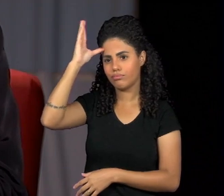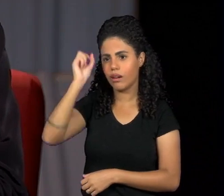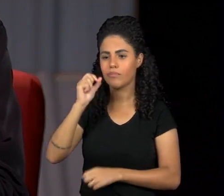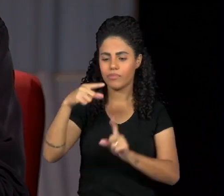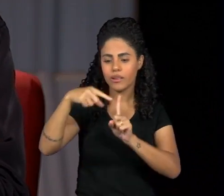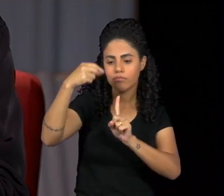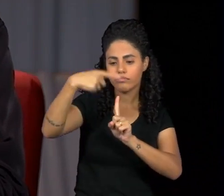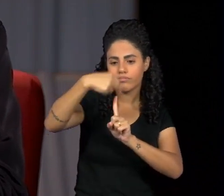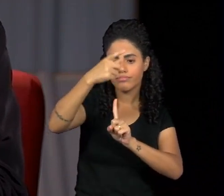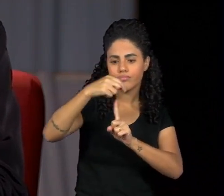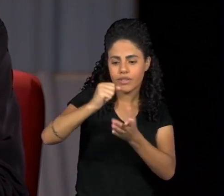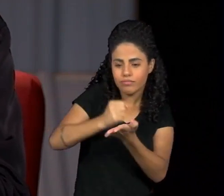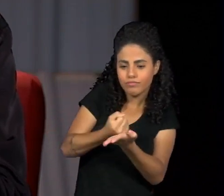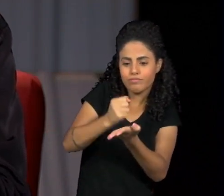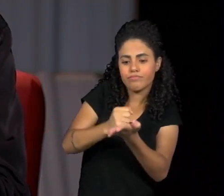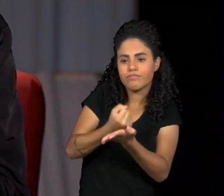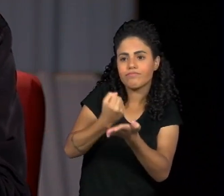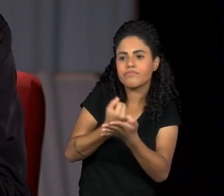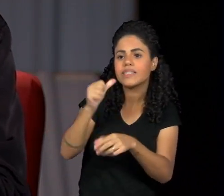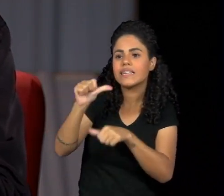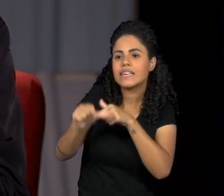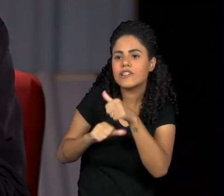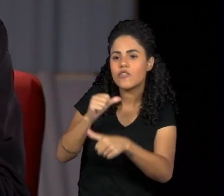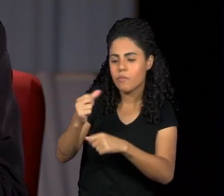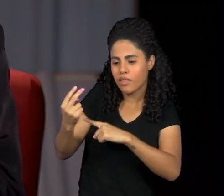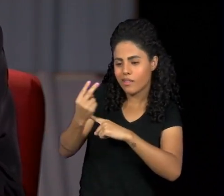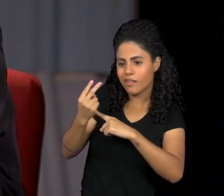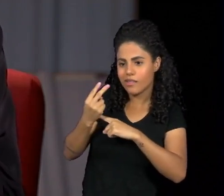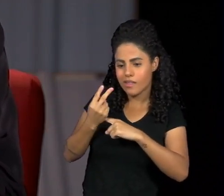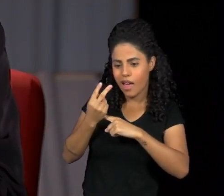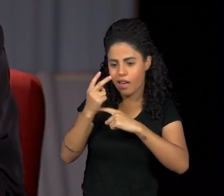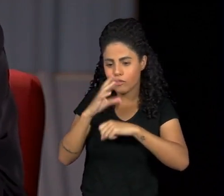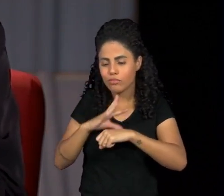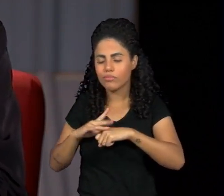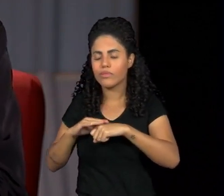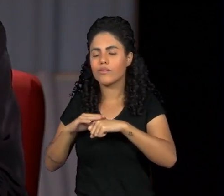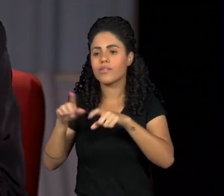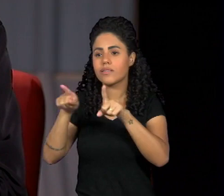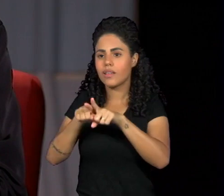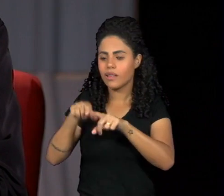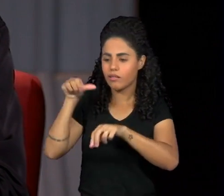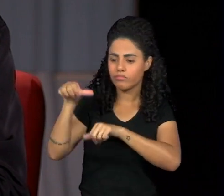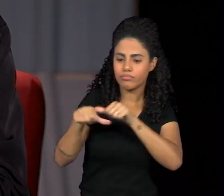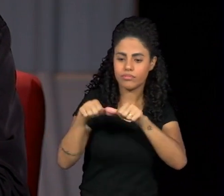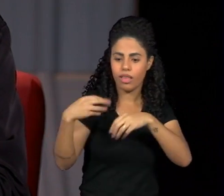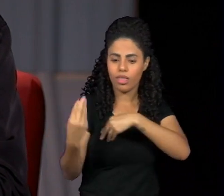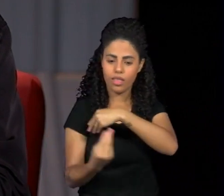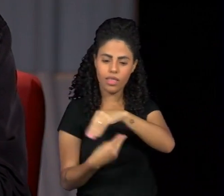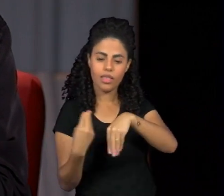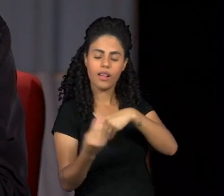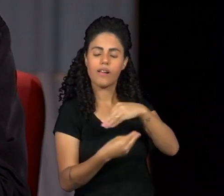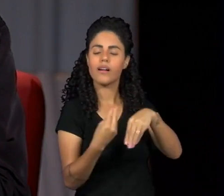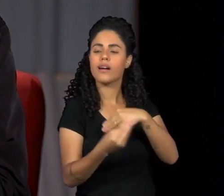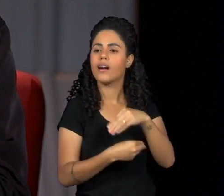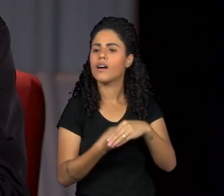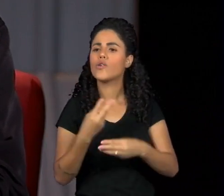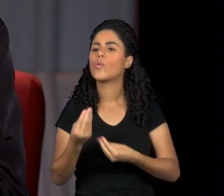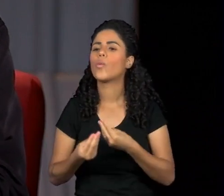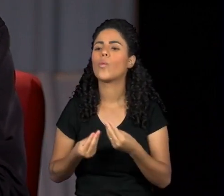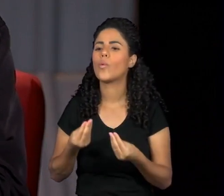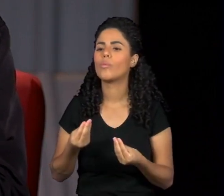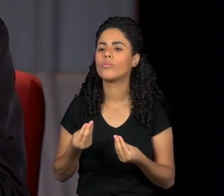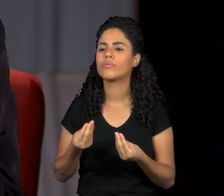do transcendental, ou seja, ali há uma mistura com aquilo que de alguma